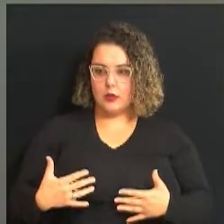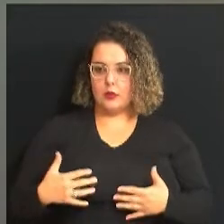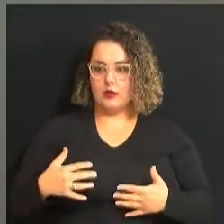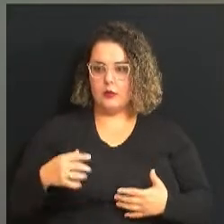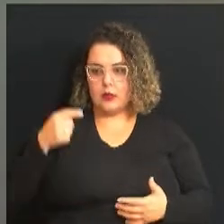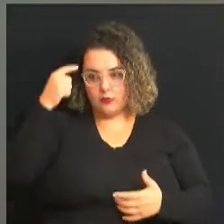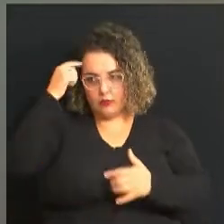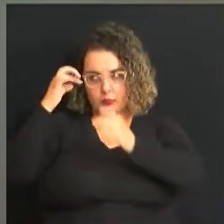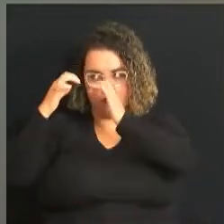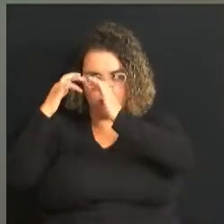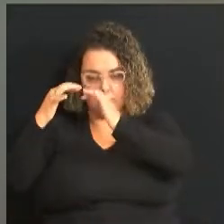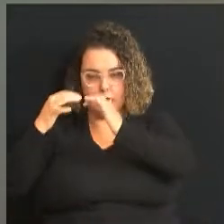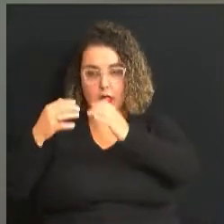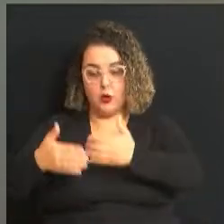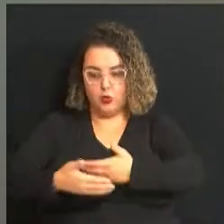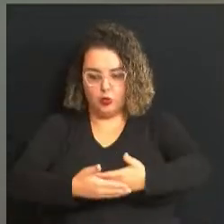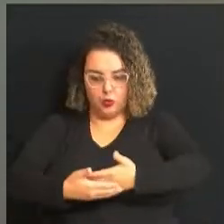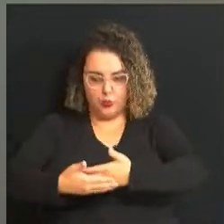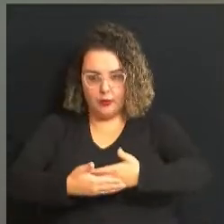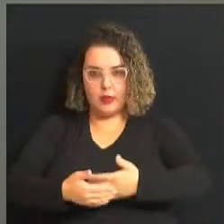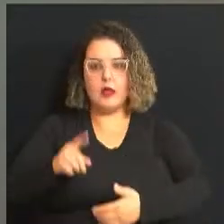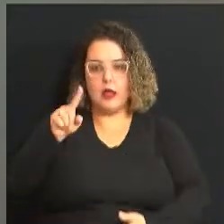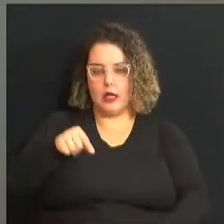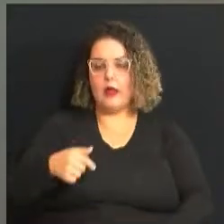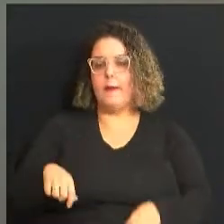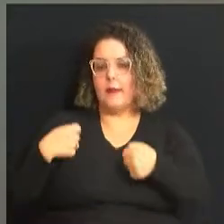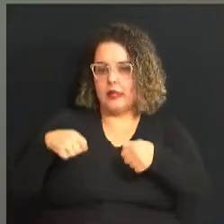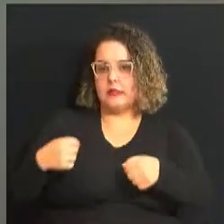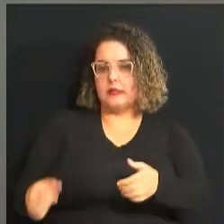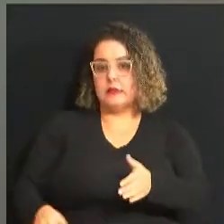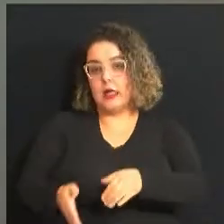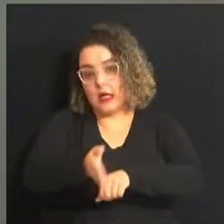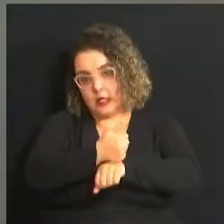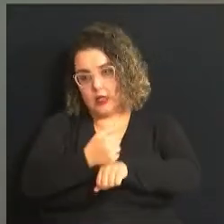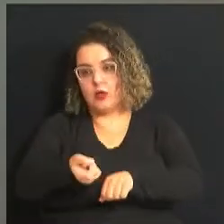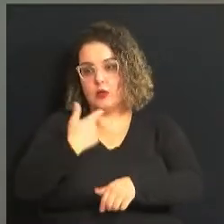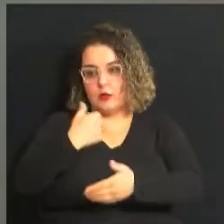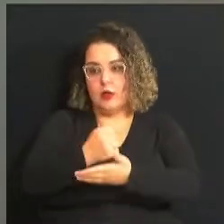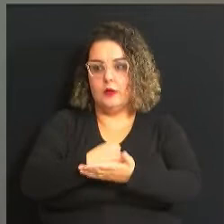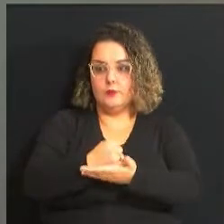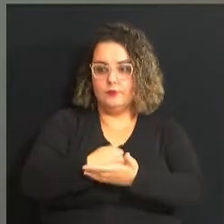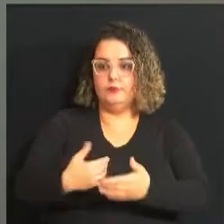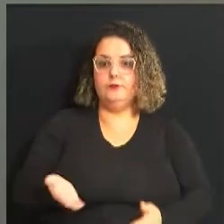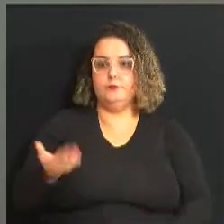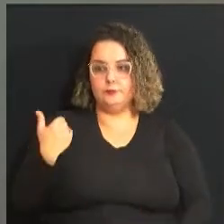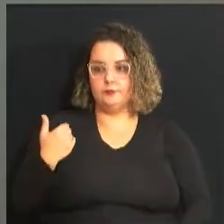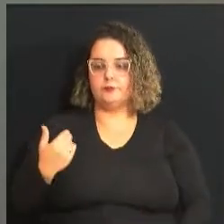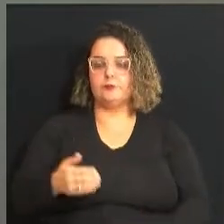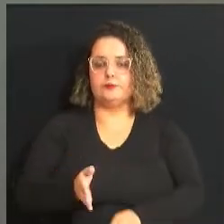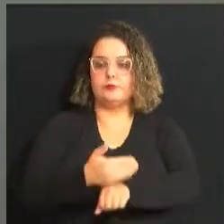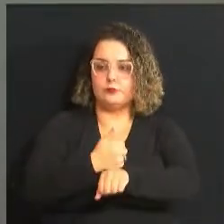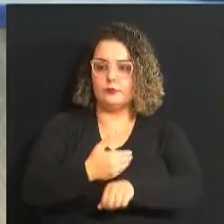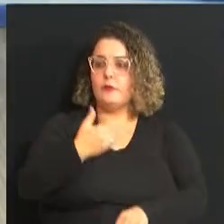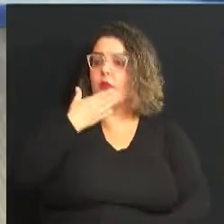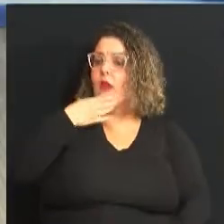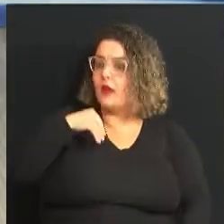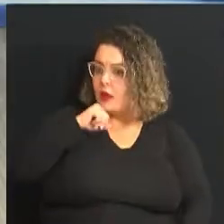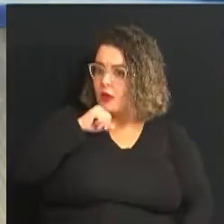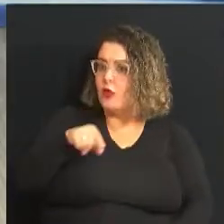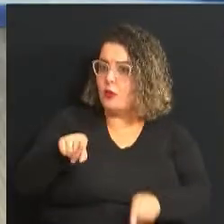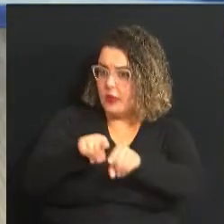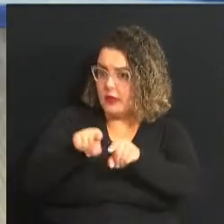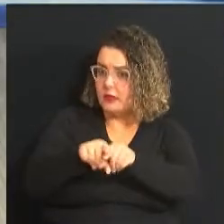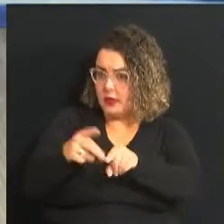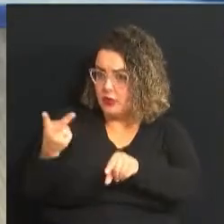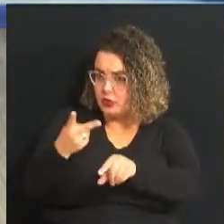no bebê, é necessário começar a tomar o ácido fólico antes de E o engravidar. pai também, tomando ácido